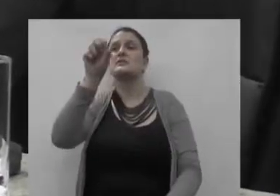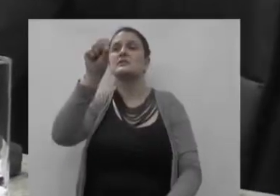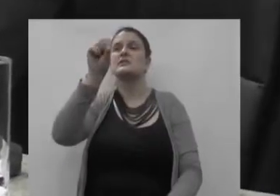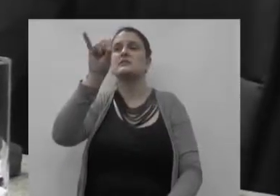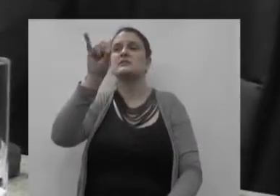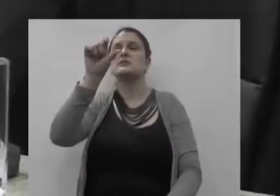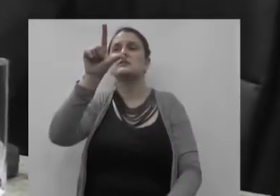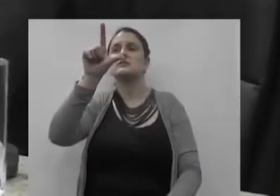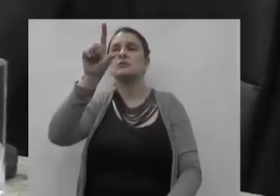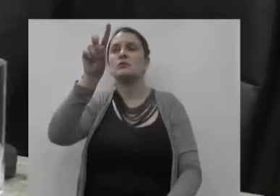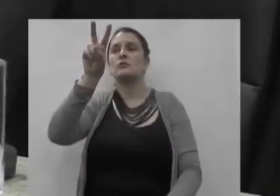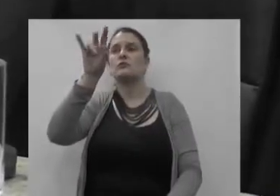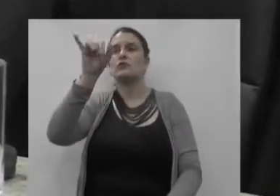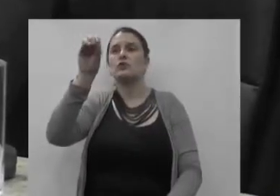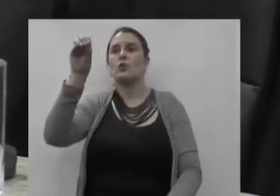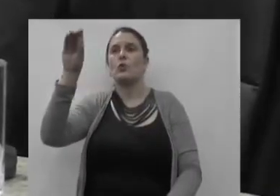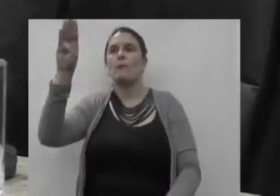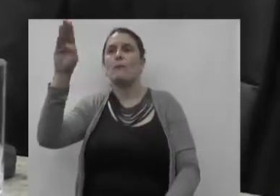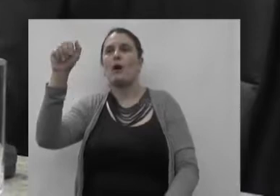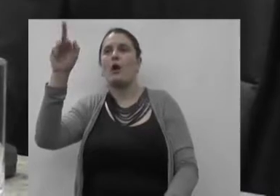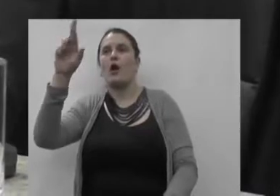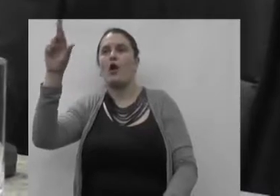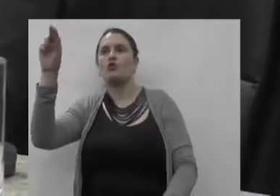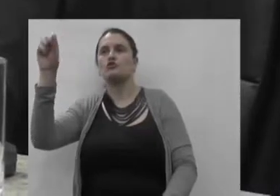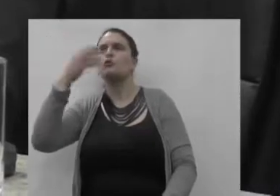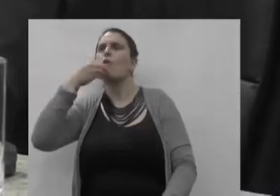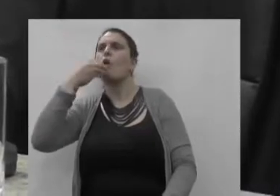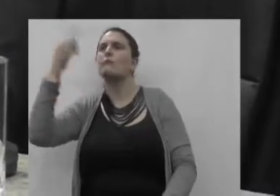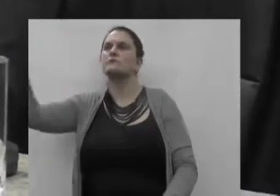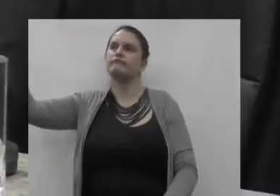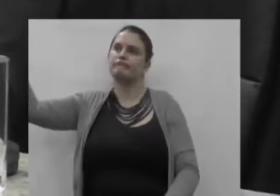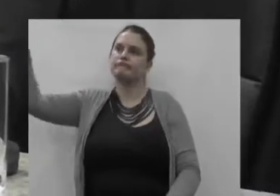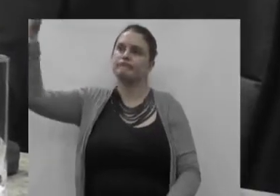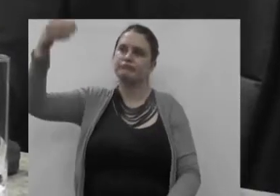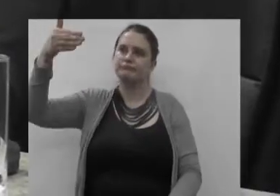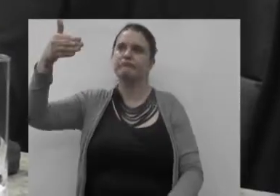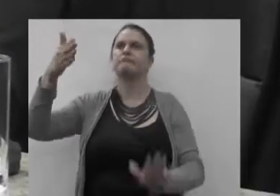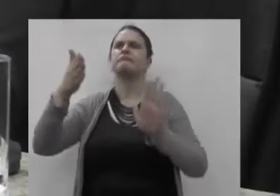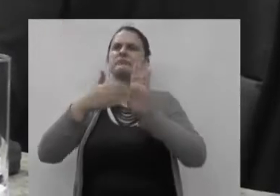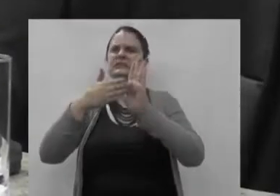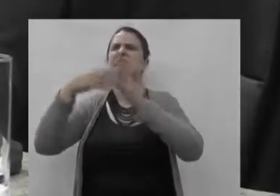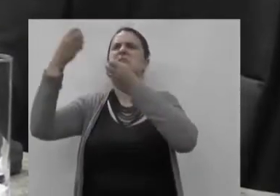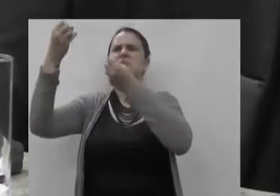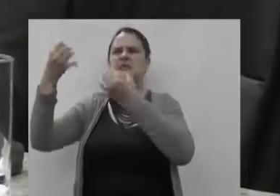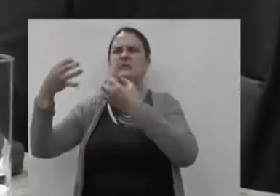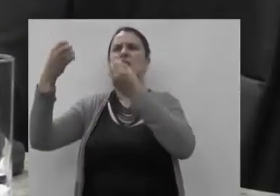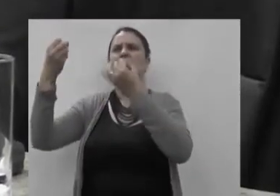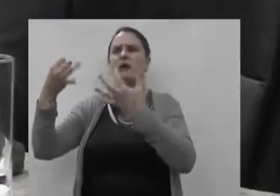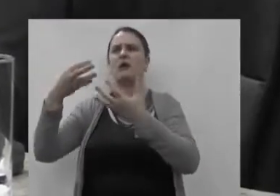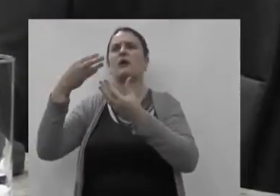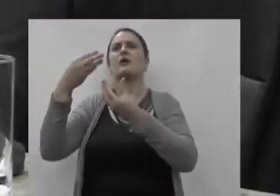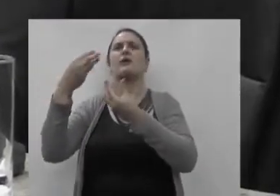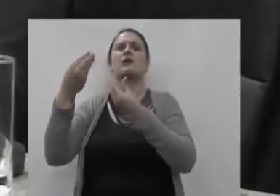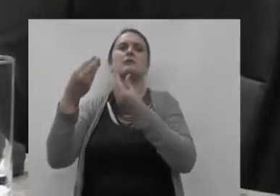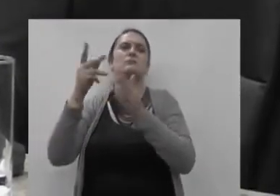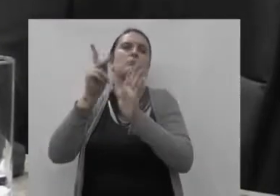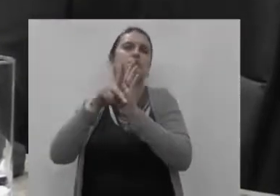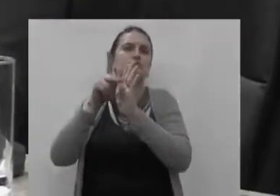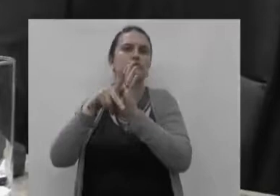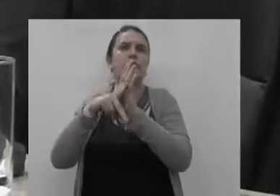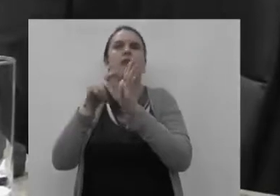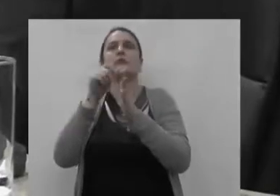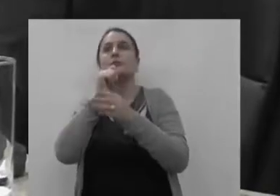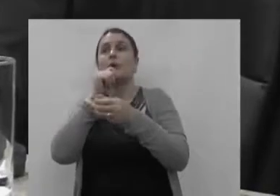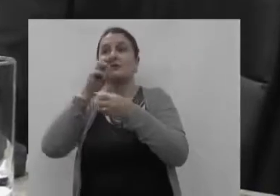Barros, aonde ele esteve em Nanda Vitória prestando contas e, ao mesmo tempo, explanando sobre os projetos que ainda